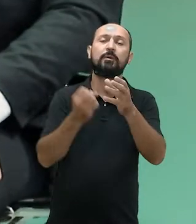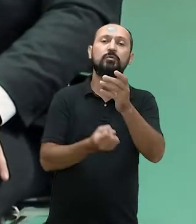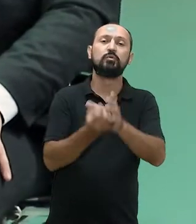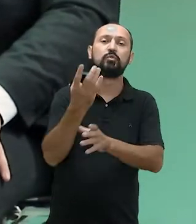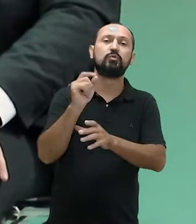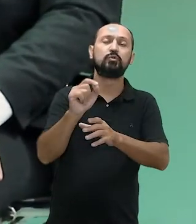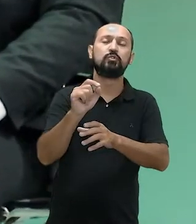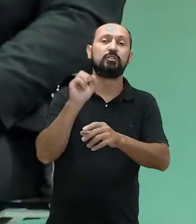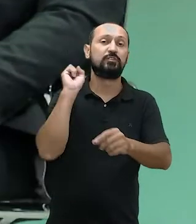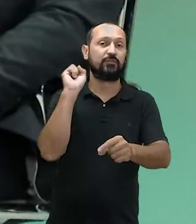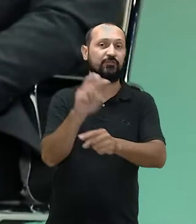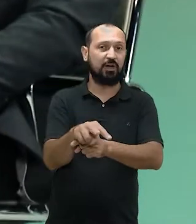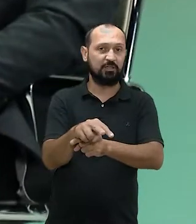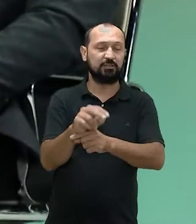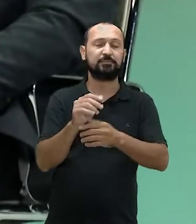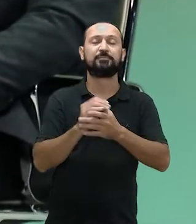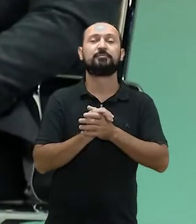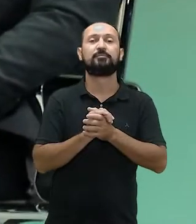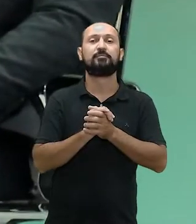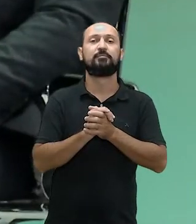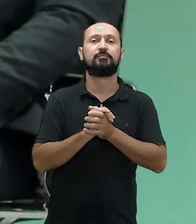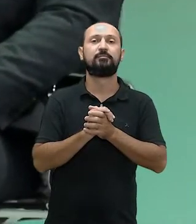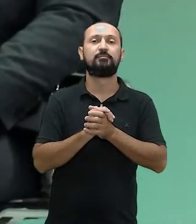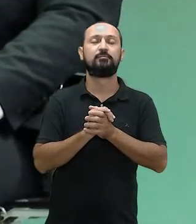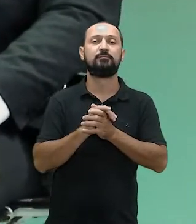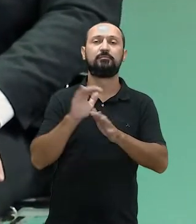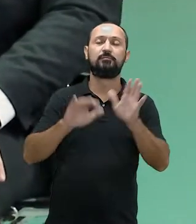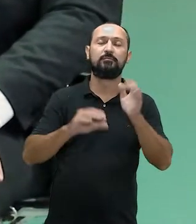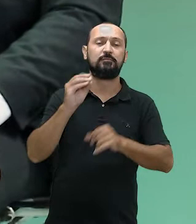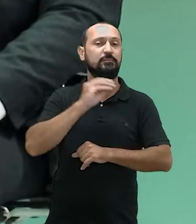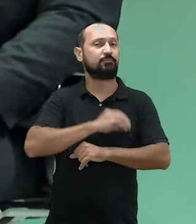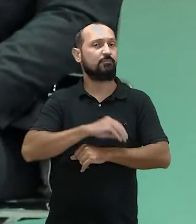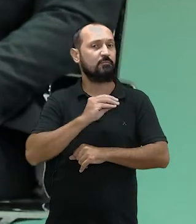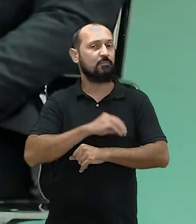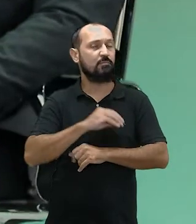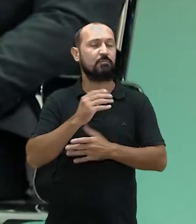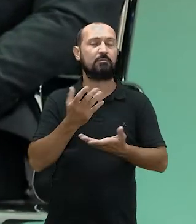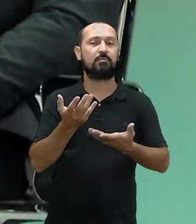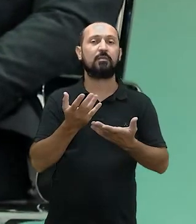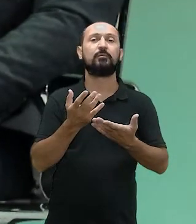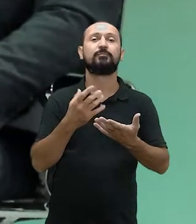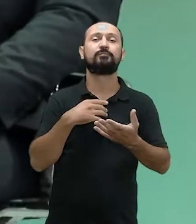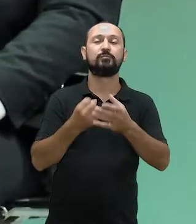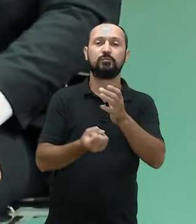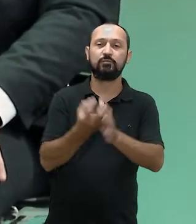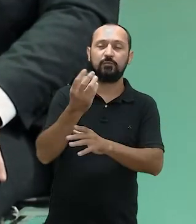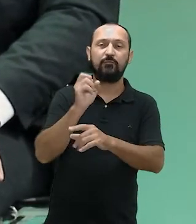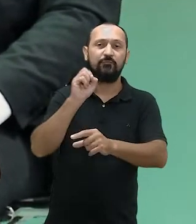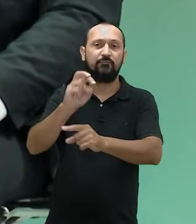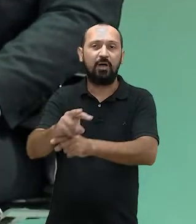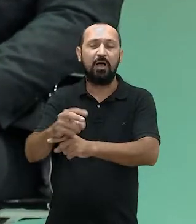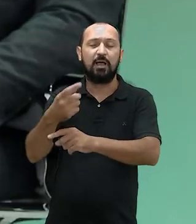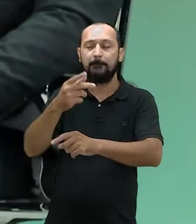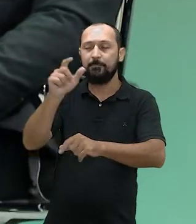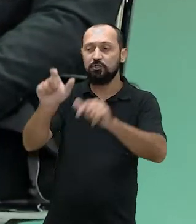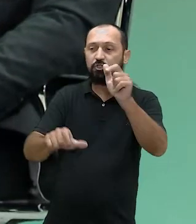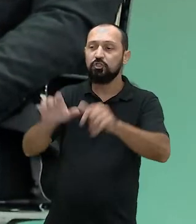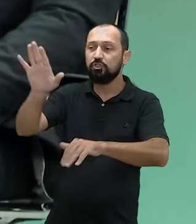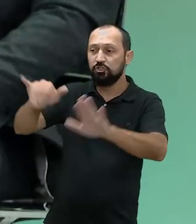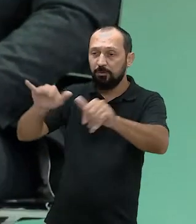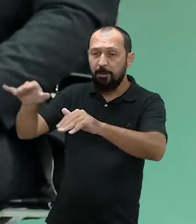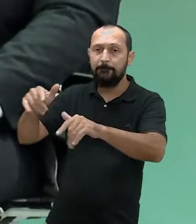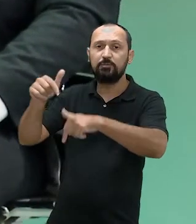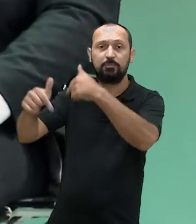para a criação de cargos, aumento de remuneração, gratificação, criação de funções